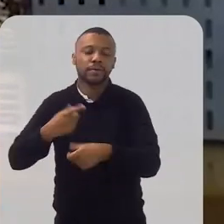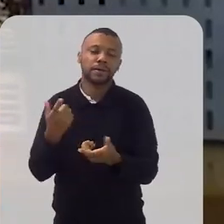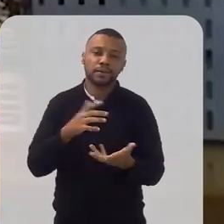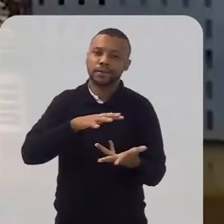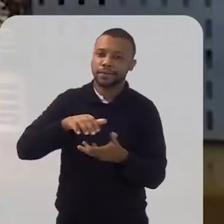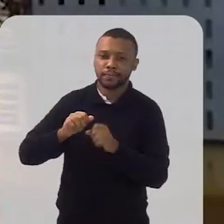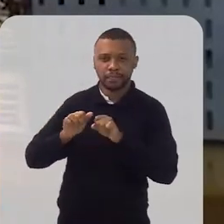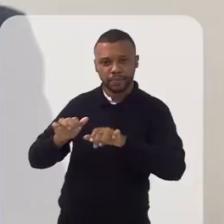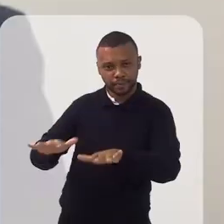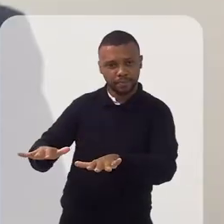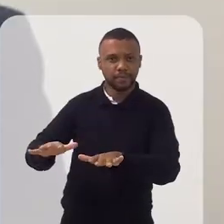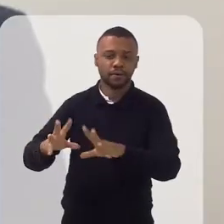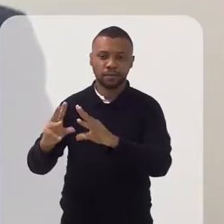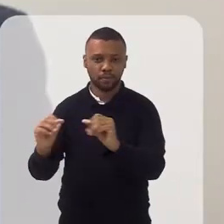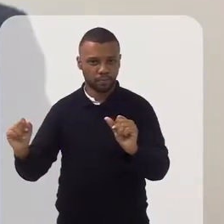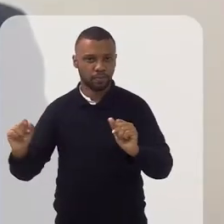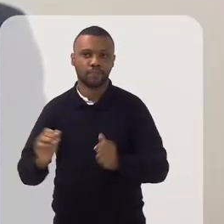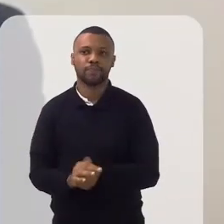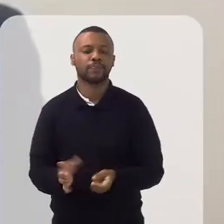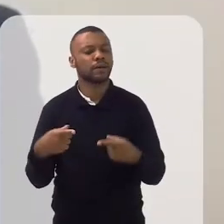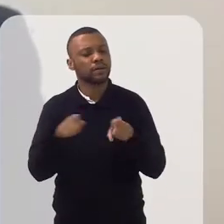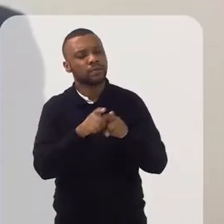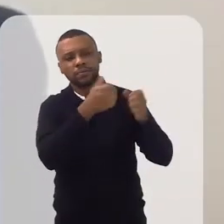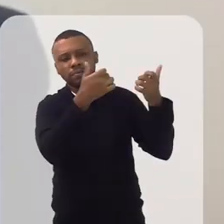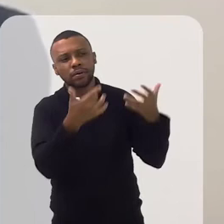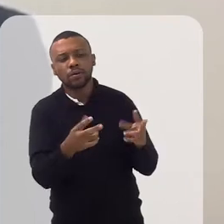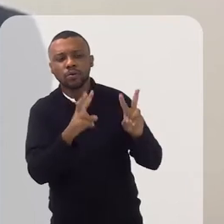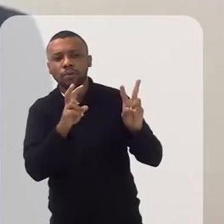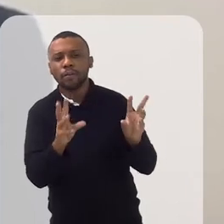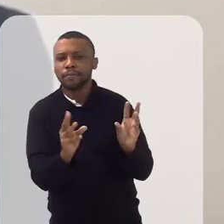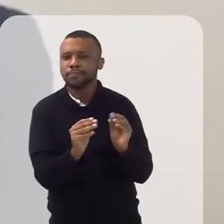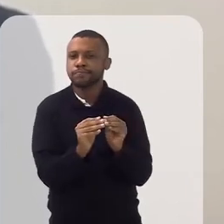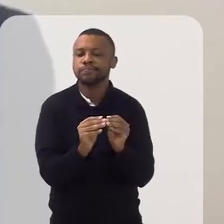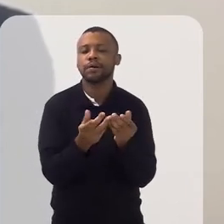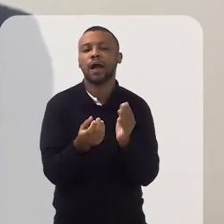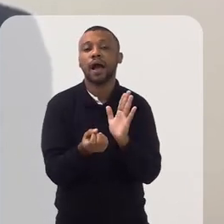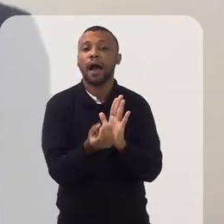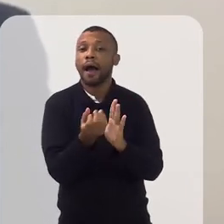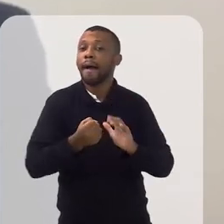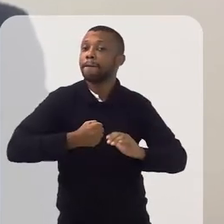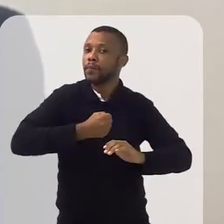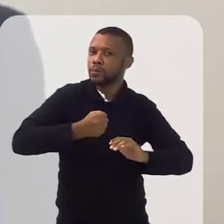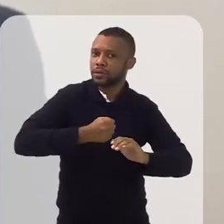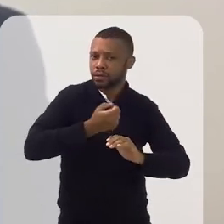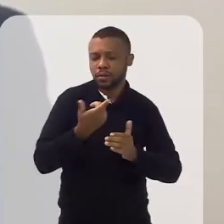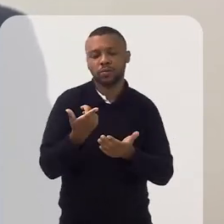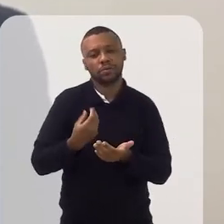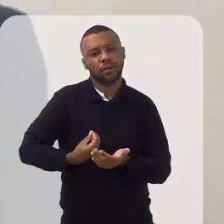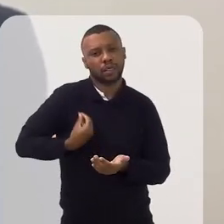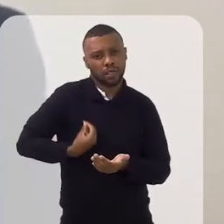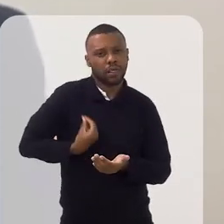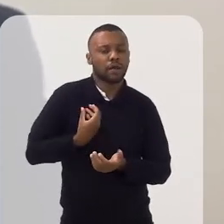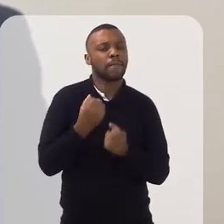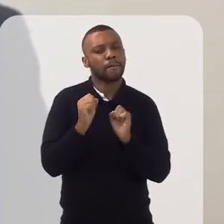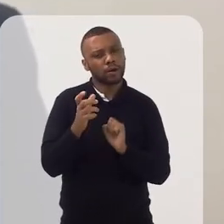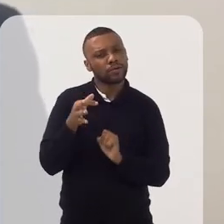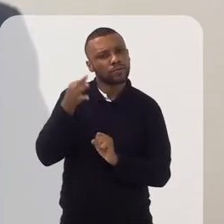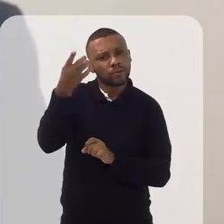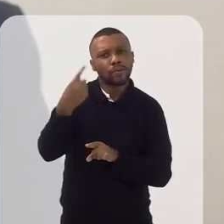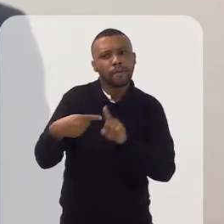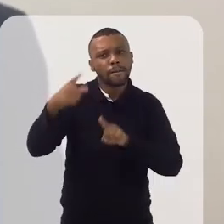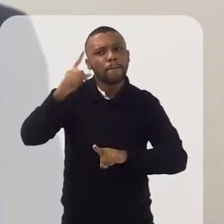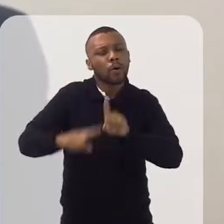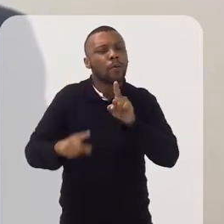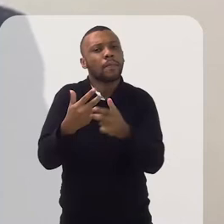de Covid. E eu vejo também a possibilidade, né? Você falou das pequenas produções, uma produção de subsistência ainda que pode se tornar também